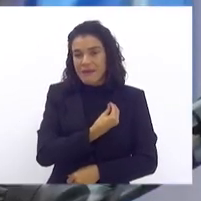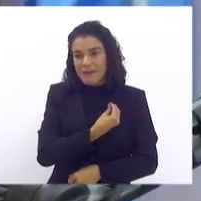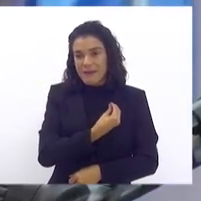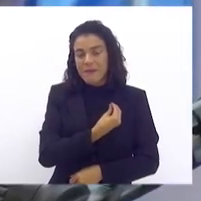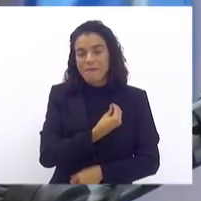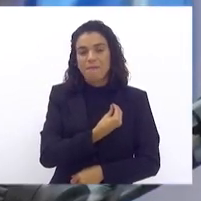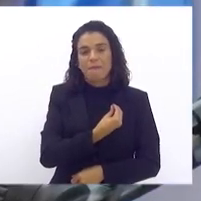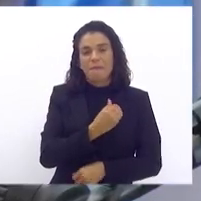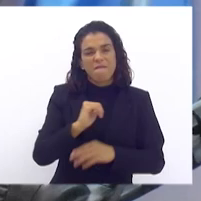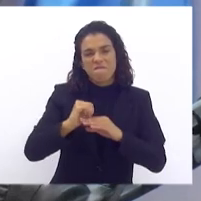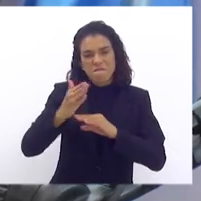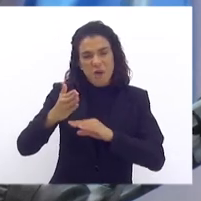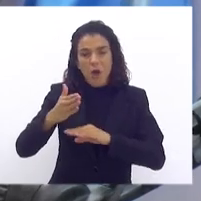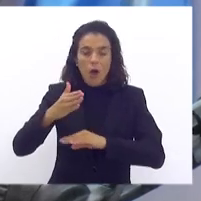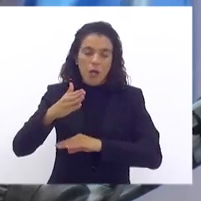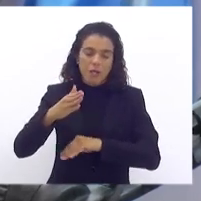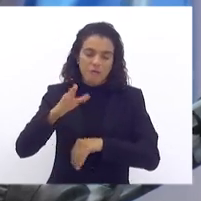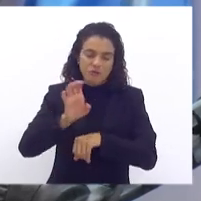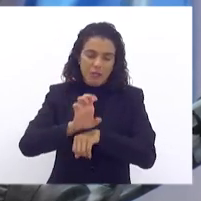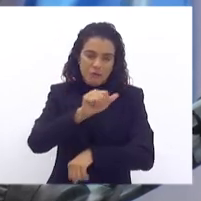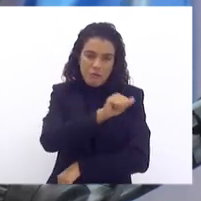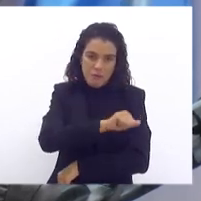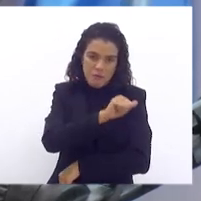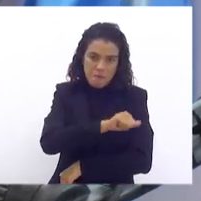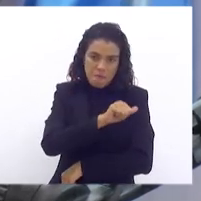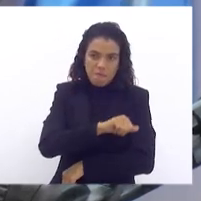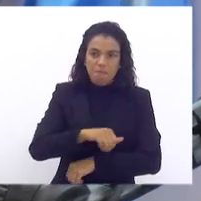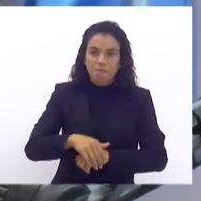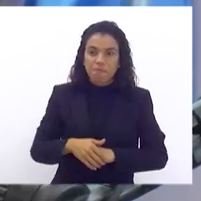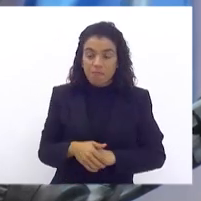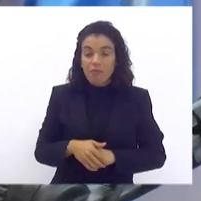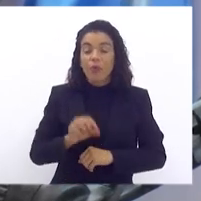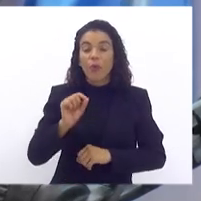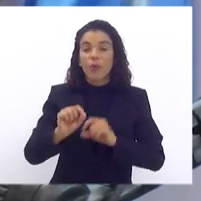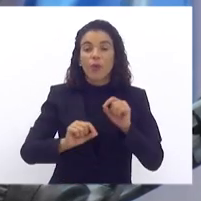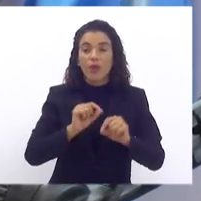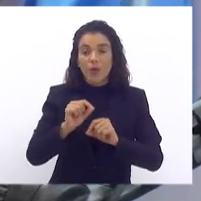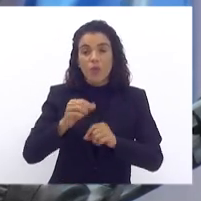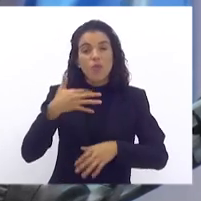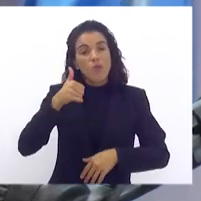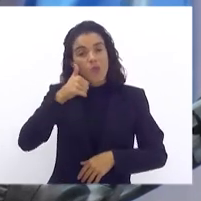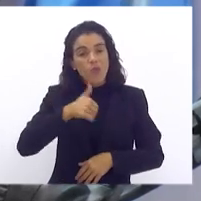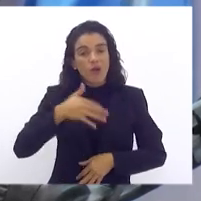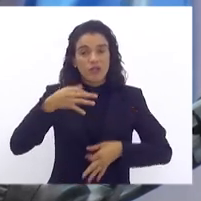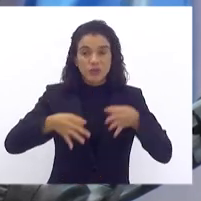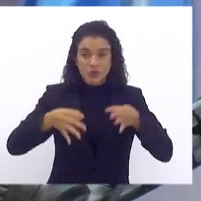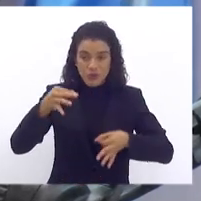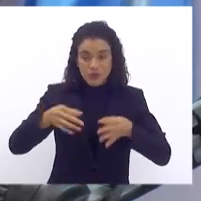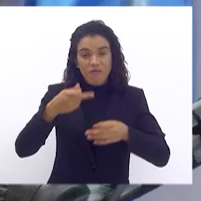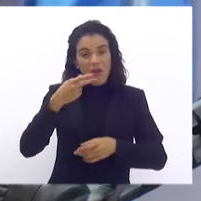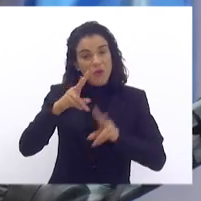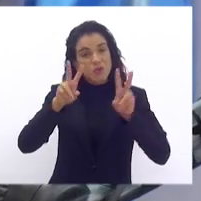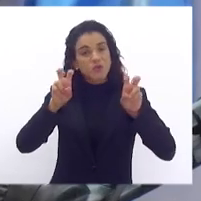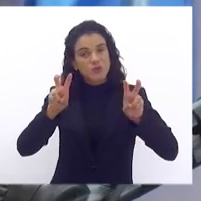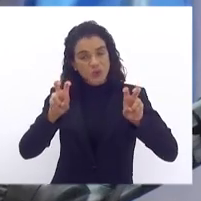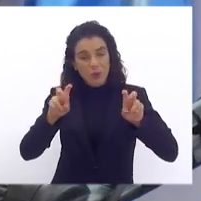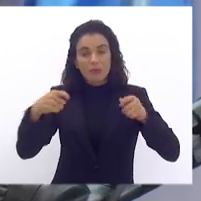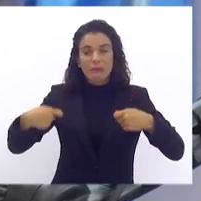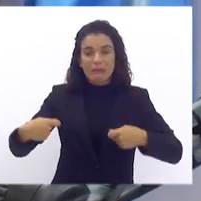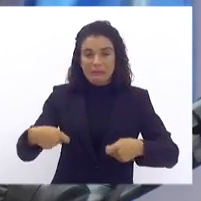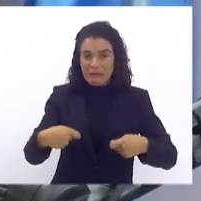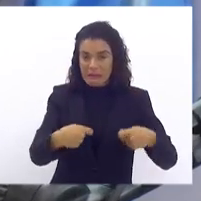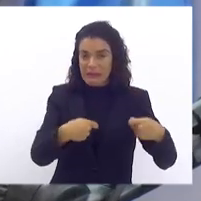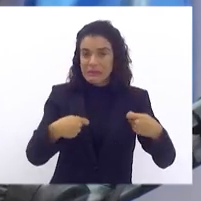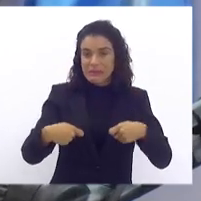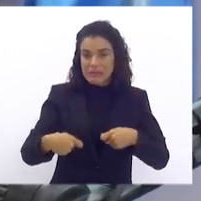fora do Rio, no município de Sul Fluminense, em que uma juíza fez exatamente essa observação da necessidade